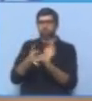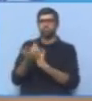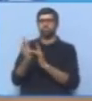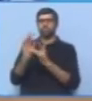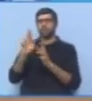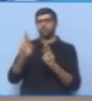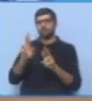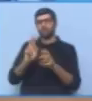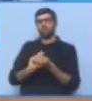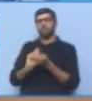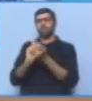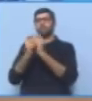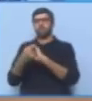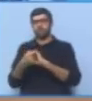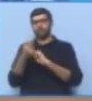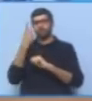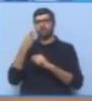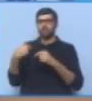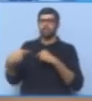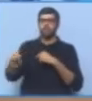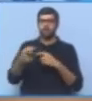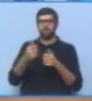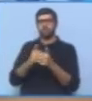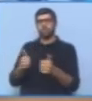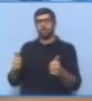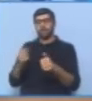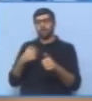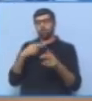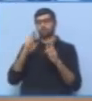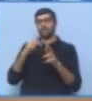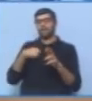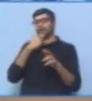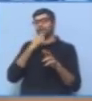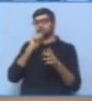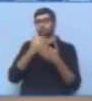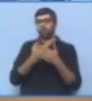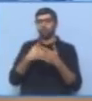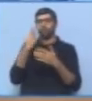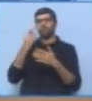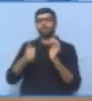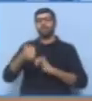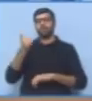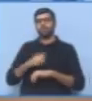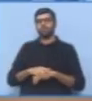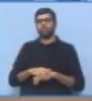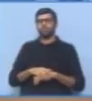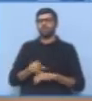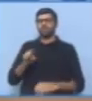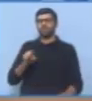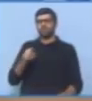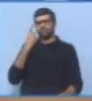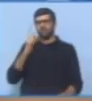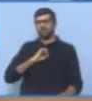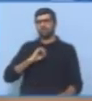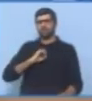própria esperança começa a ficar afastada do cotidiano. A esperança passa a ser, quando eu morrer, eu vou ter uma vida melhor. Mas, ora, isso para a minha